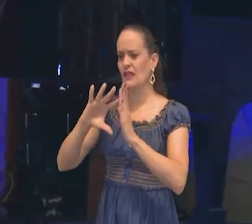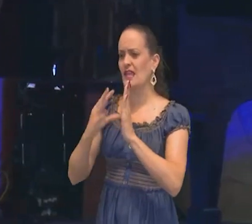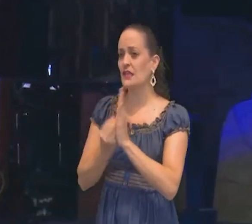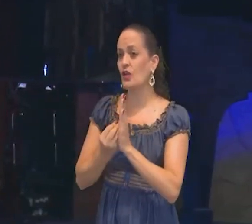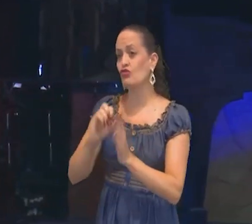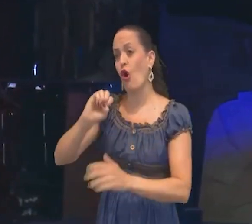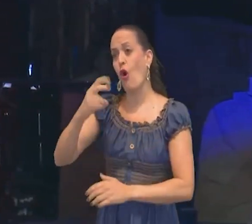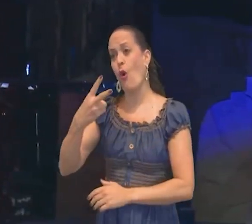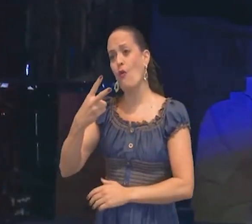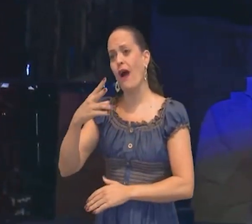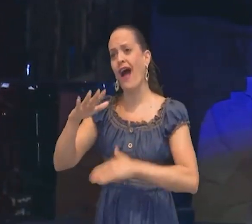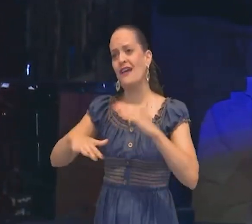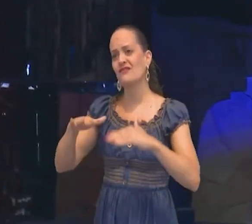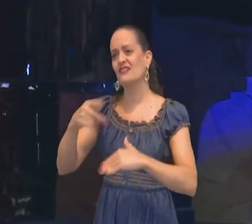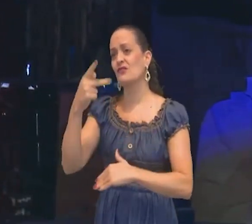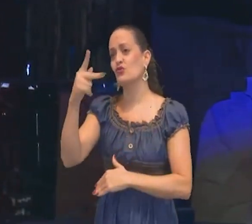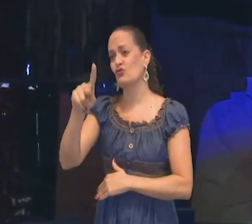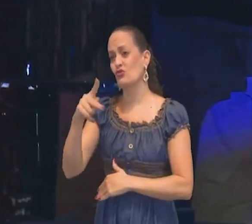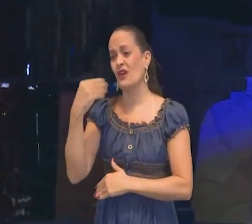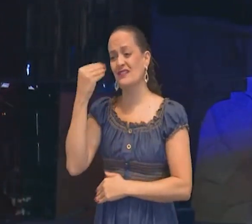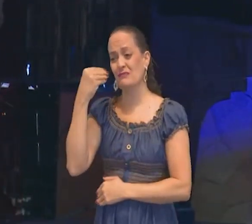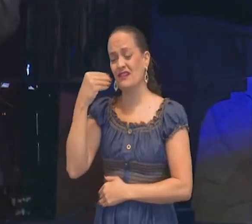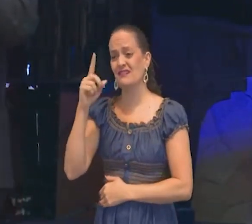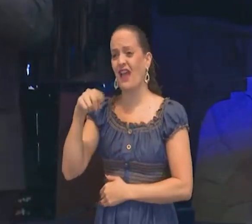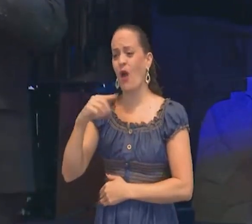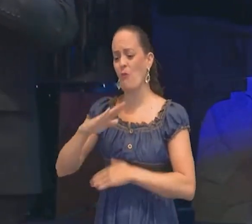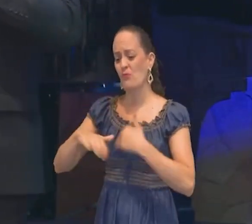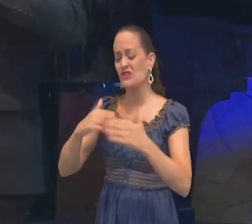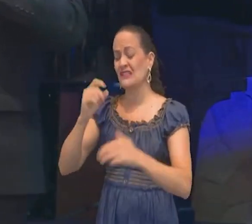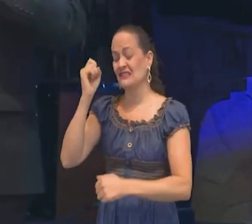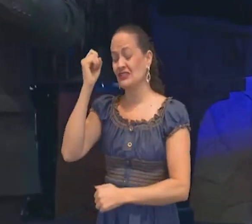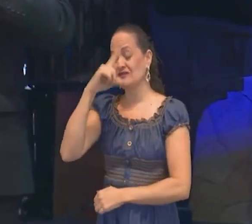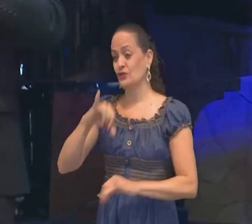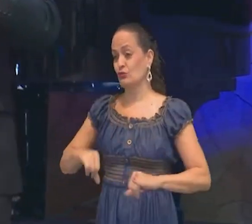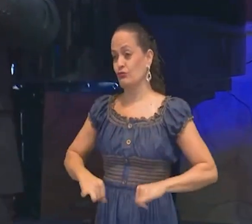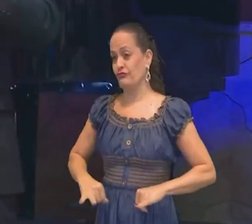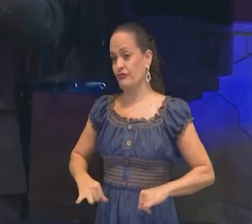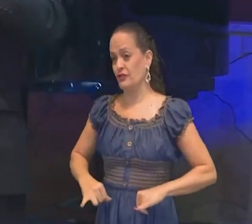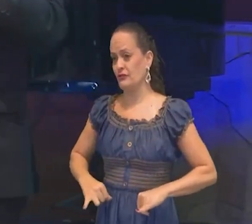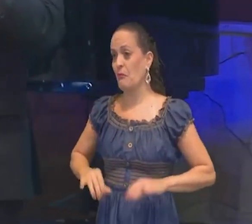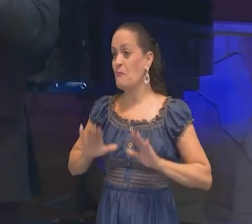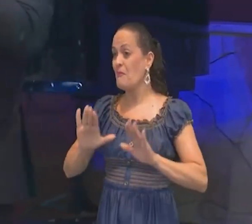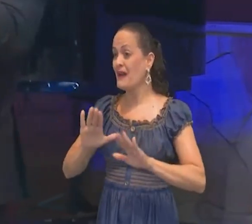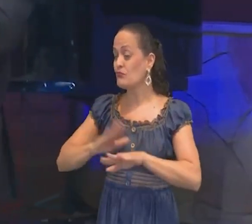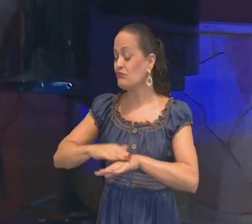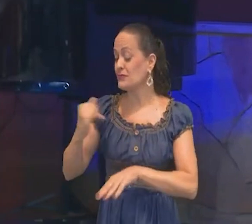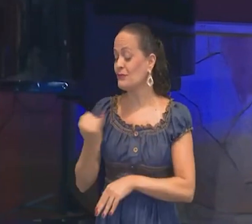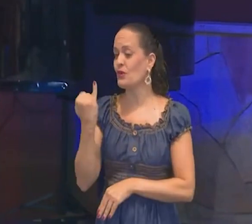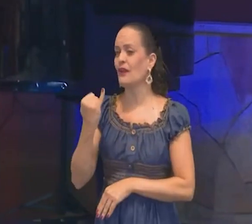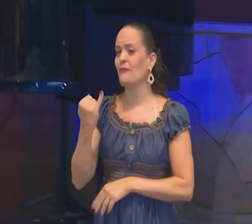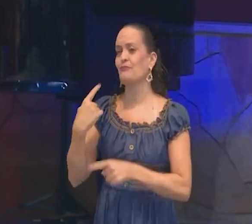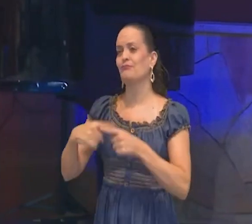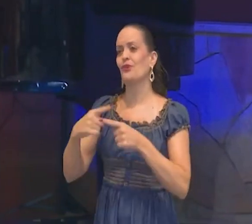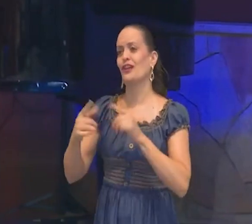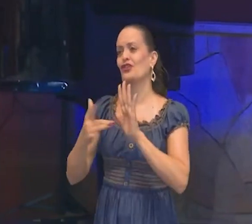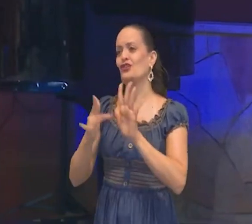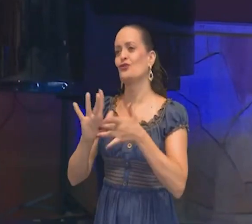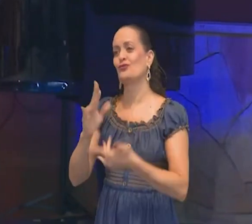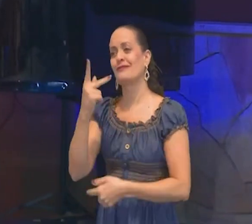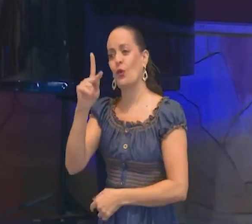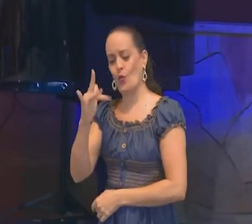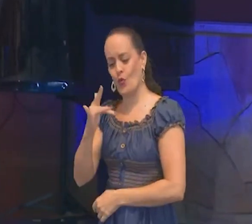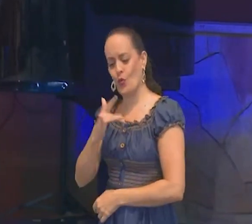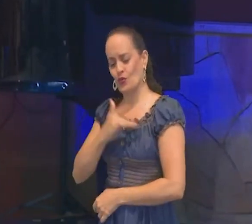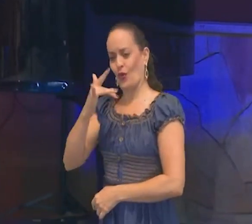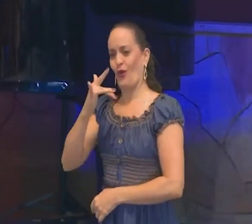forma dramática. Mas o fato é que Jesus um dia tocou no nosso coração, e às vezes,